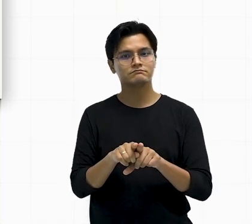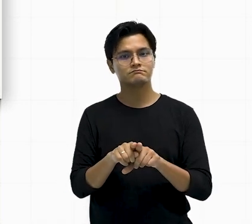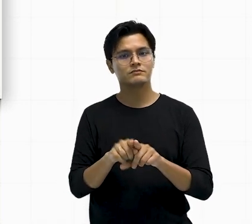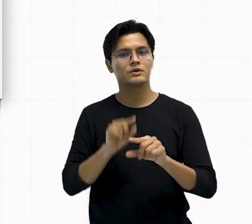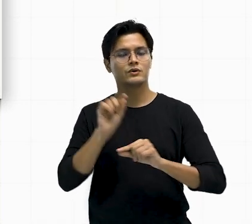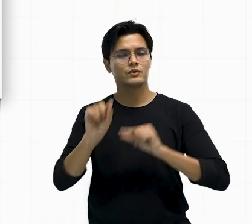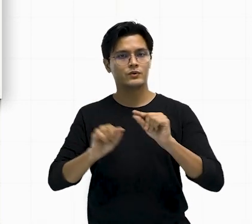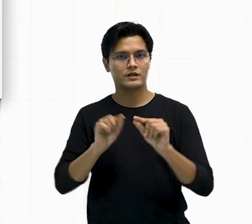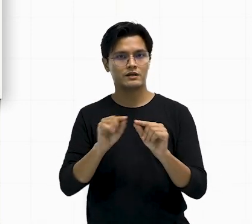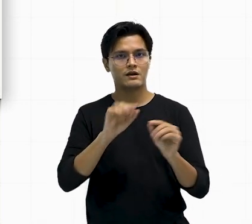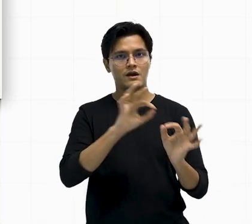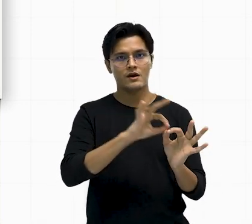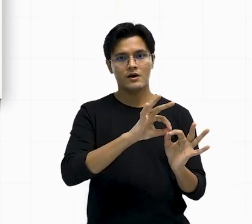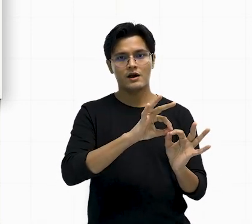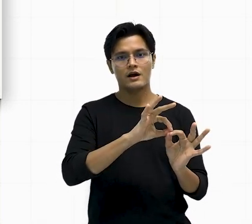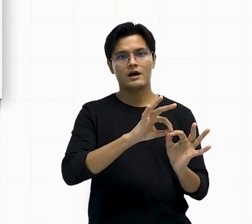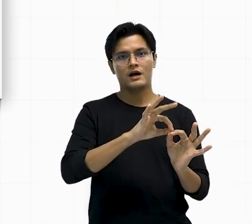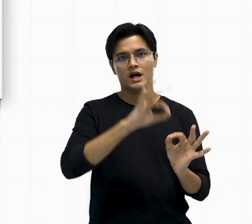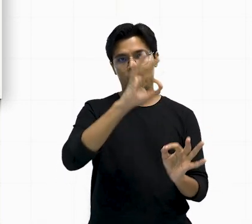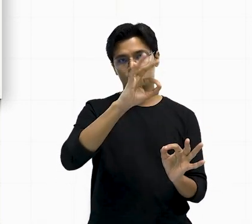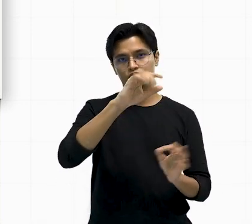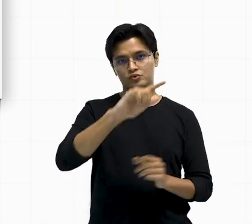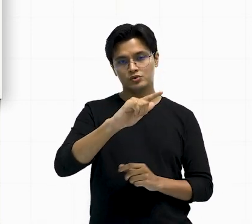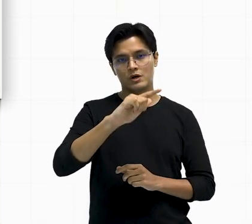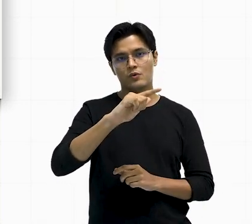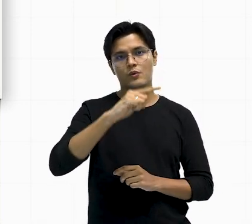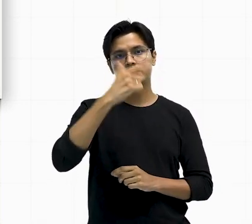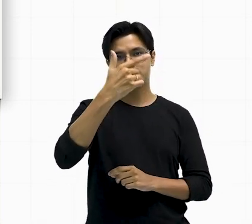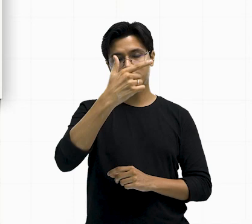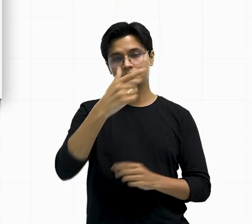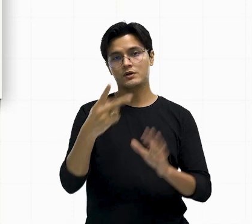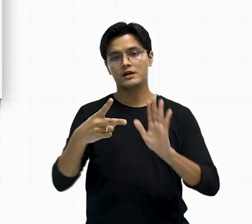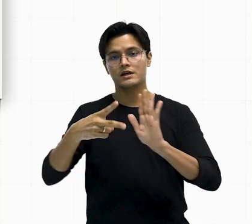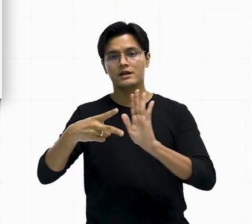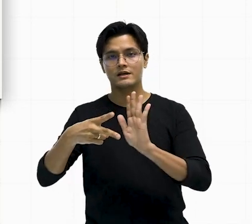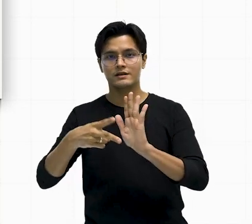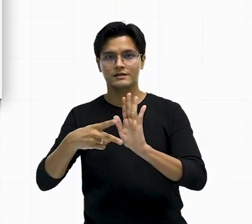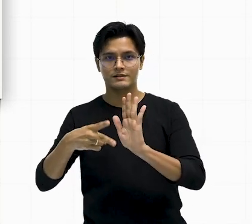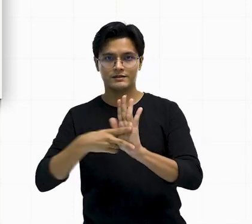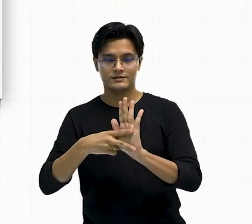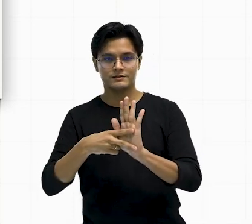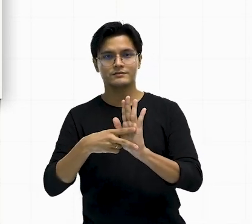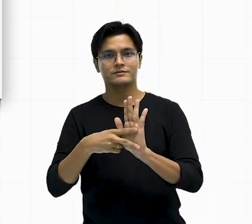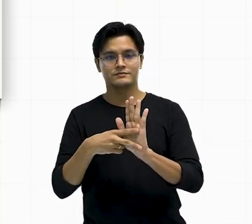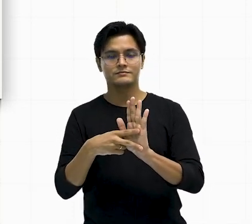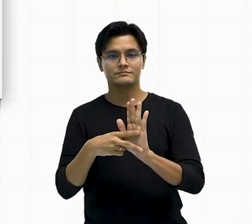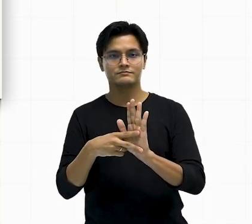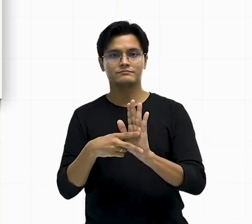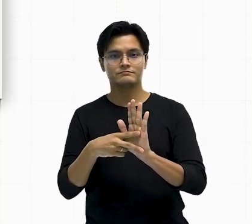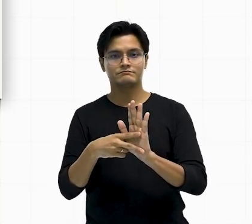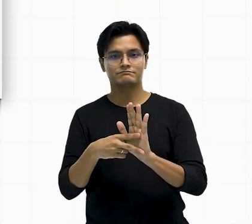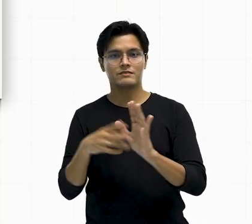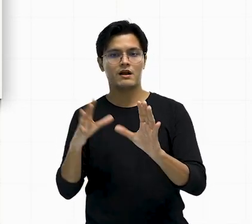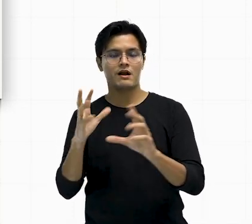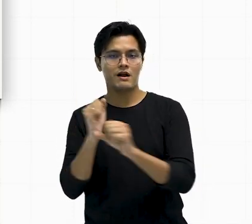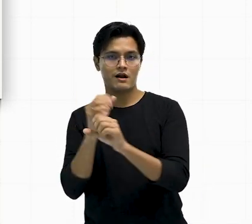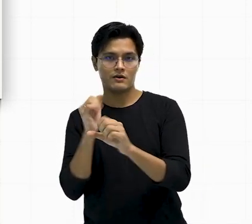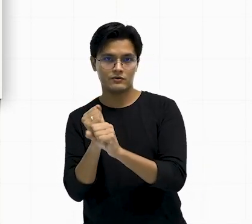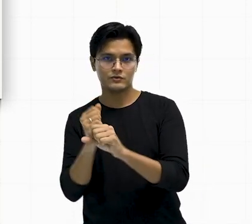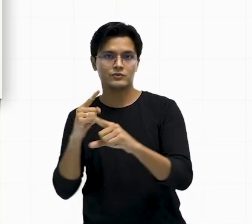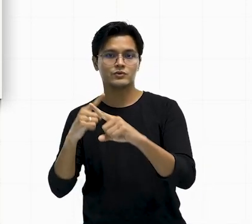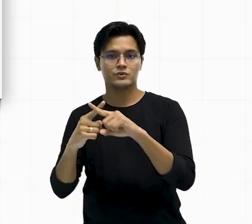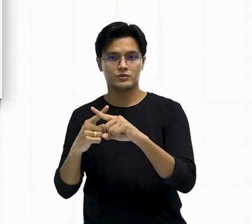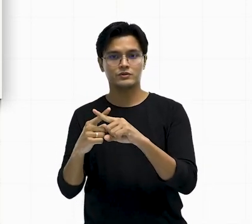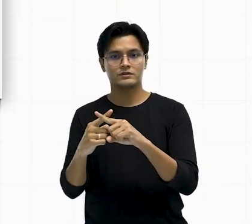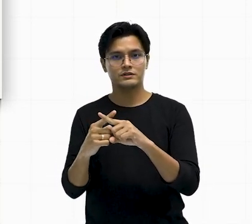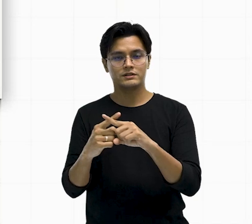diz que a altura elevada ao quadrado é igual à multiplicação das